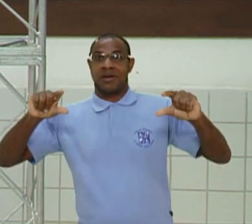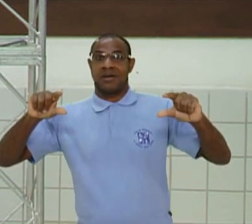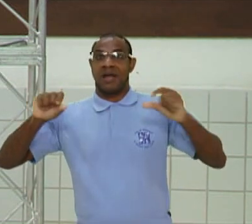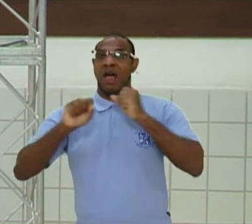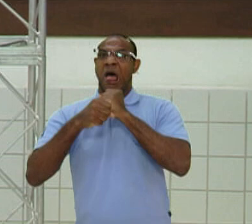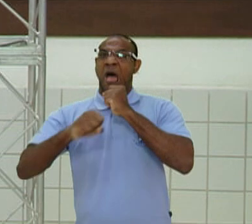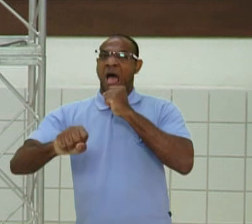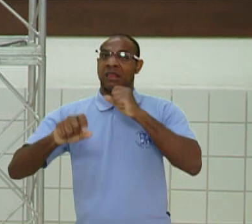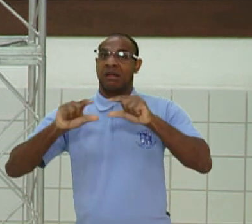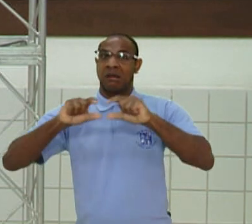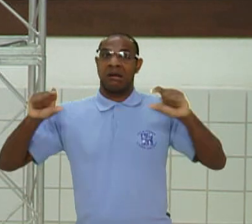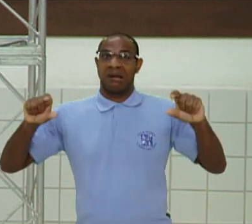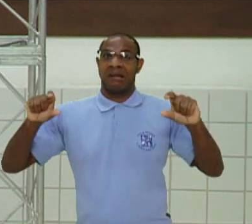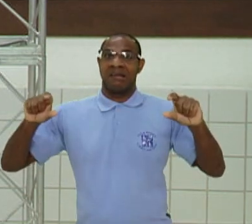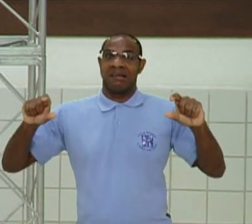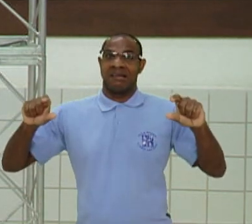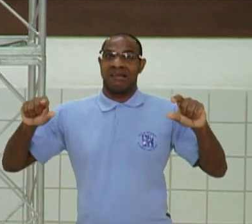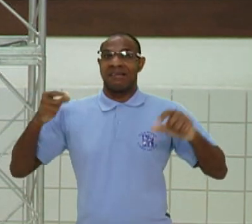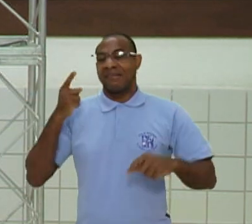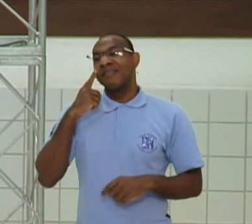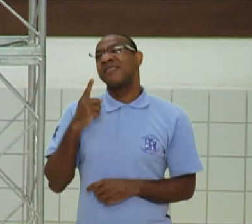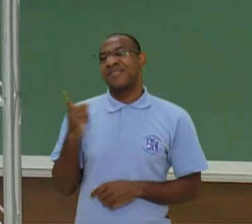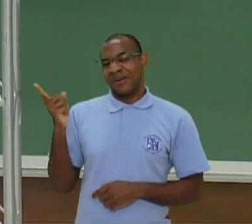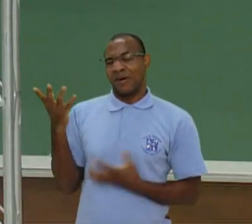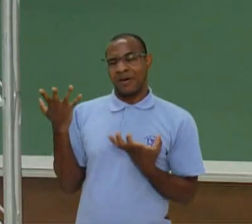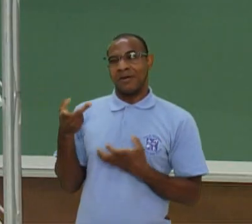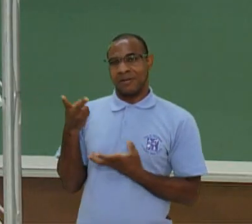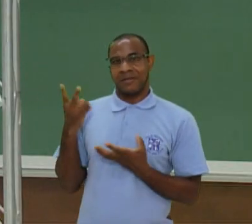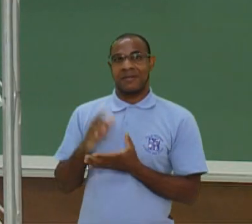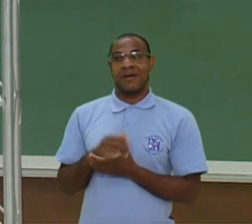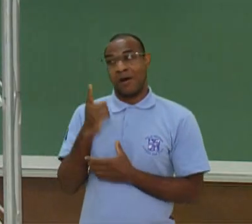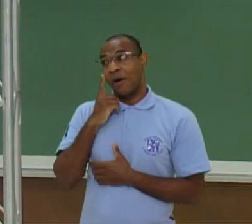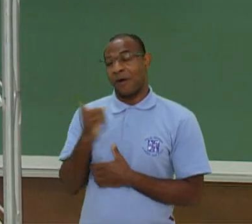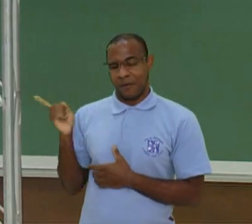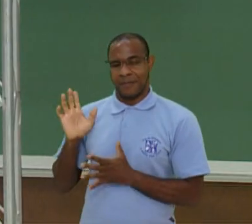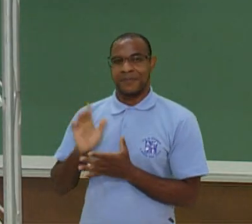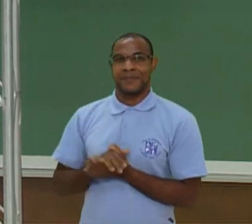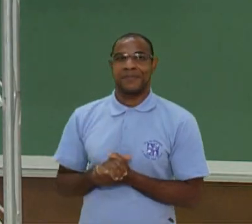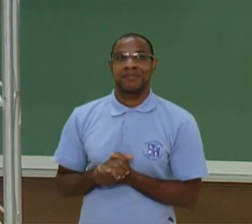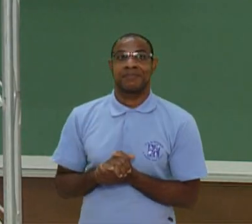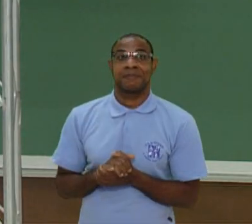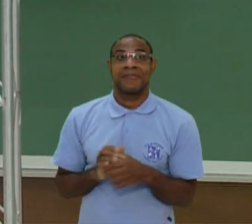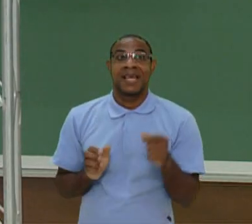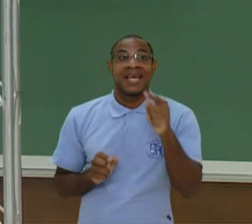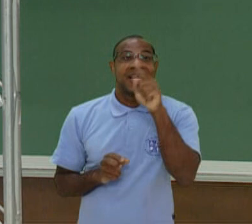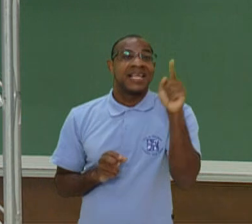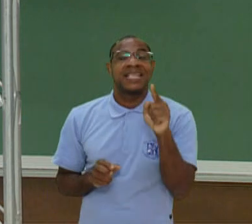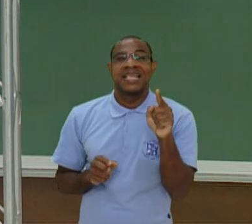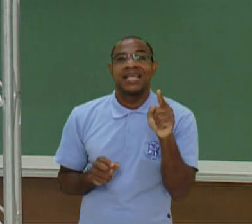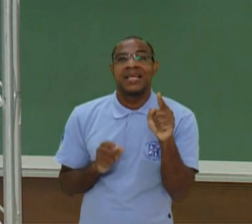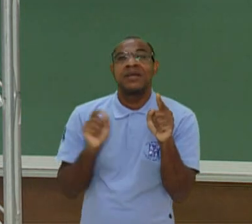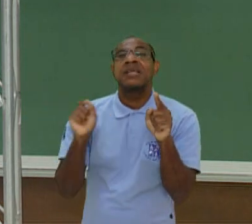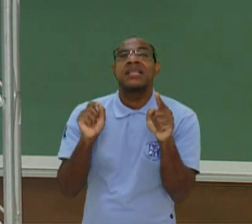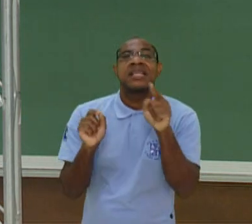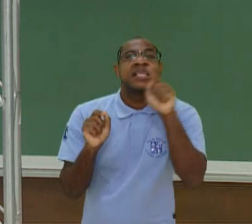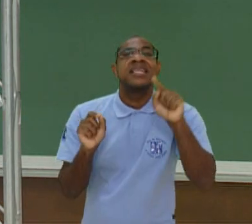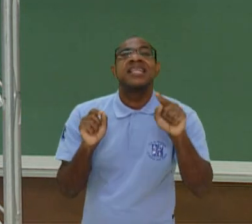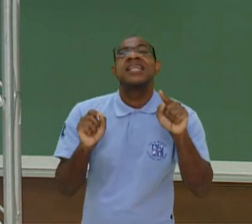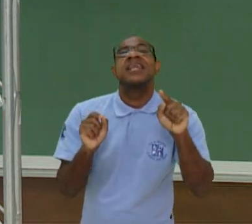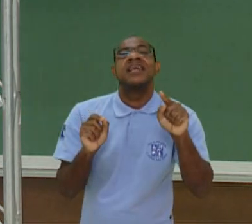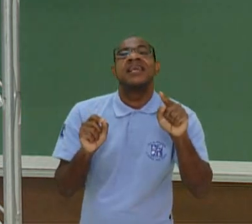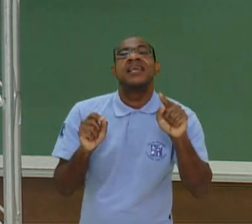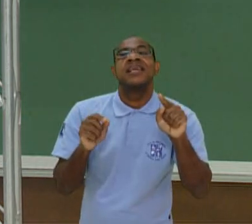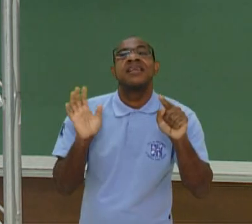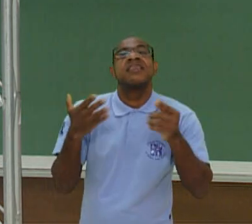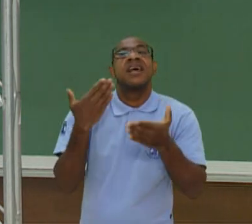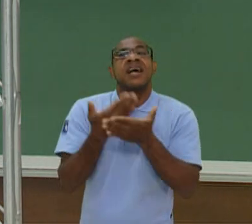quer ver como ela não é tão bicho-papão assim? Vem comigo. Z, o que você tem trabalhado nesses últimos